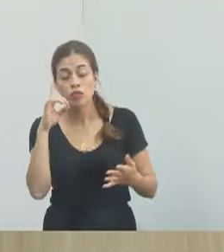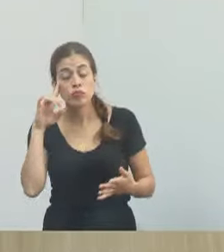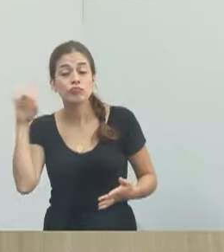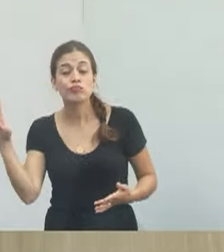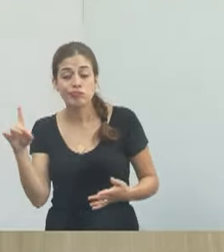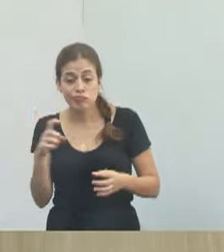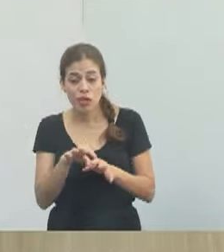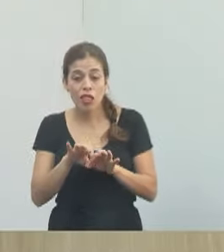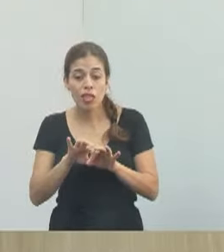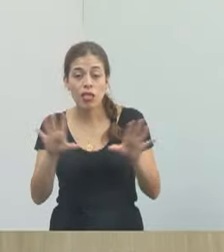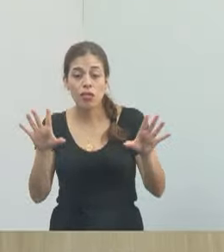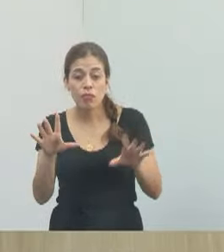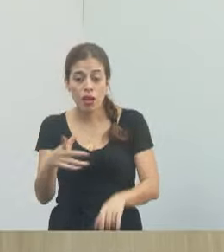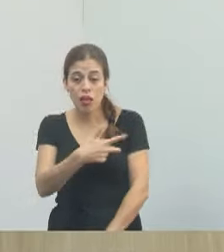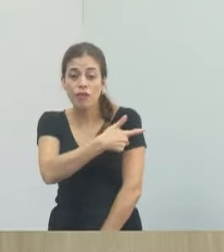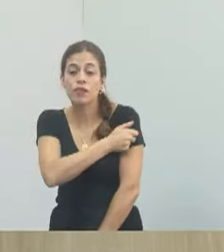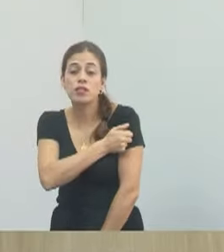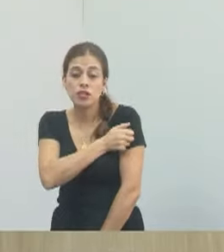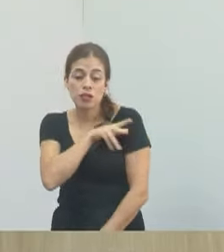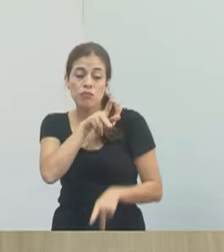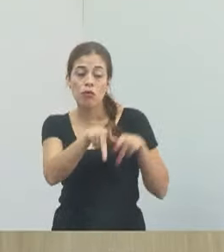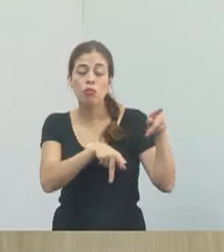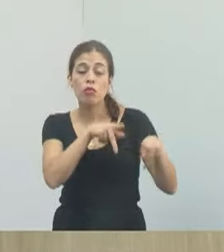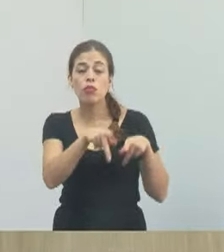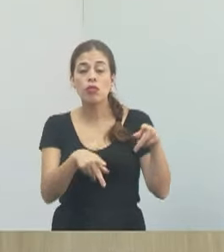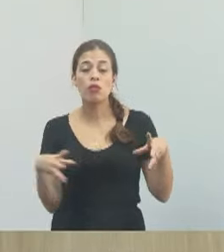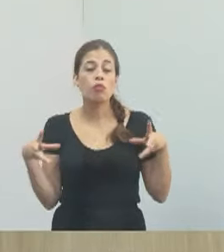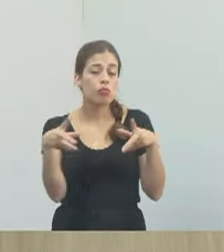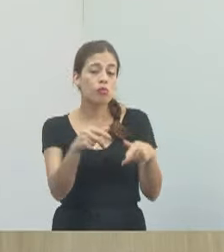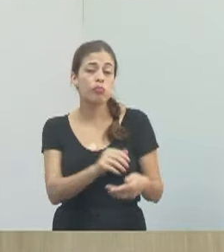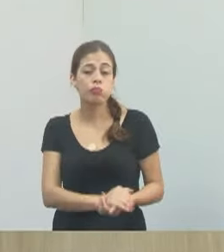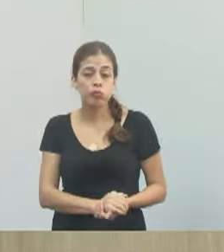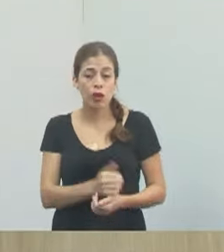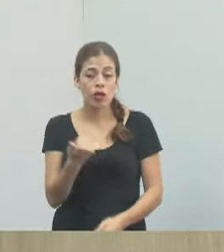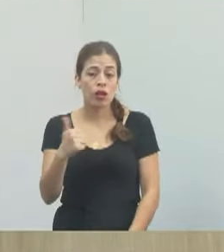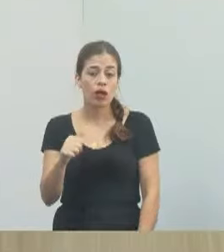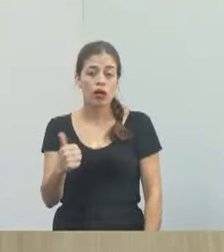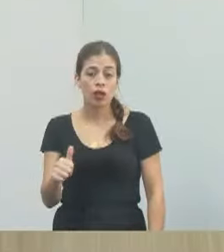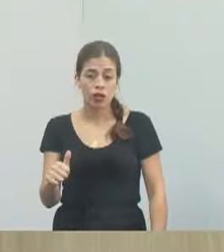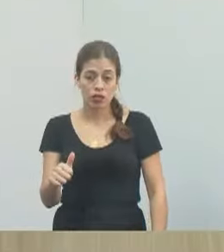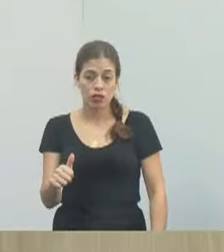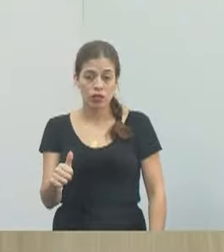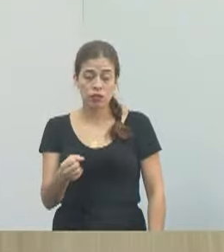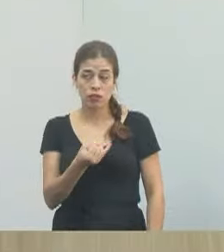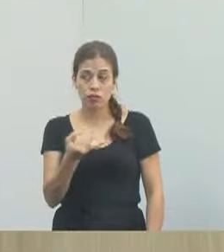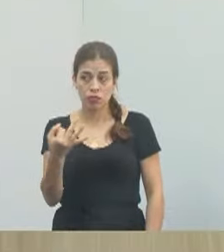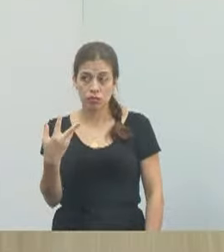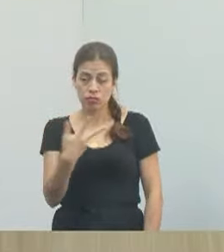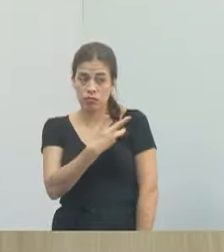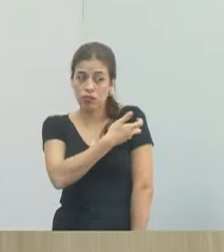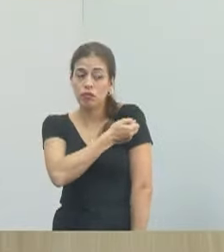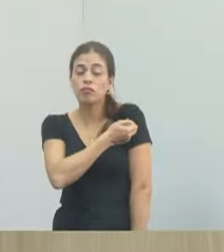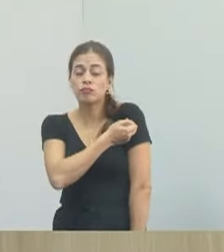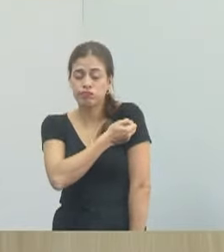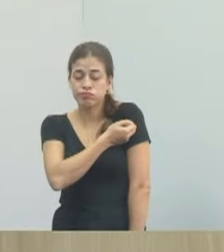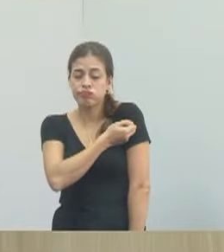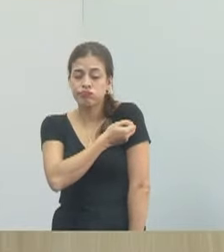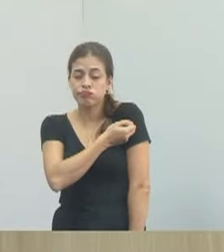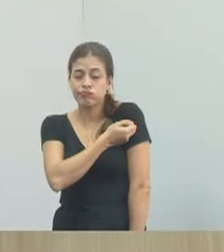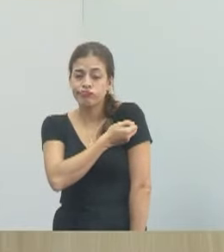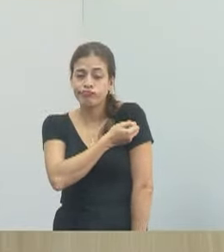foram liberadas para a população em geral 11 Quantas doses foram